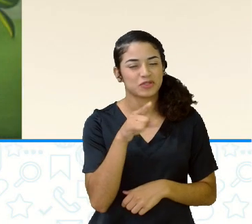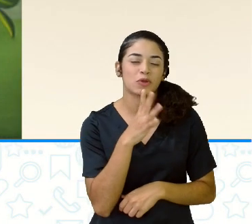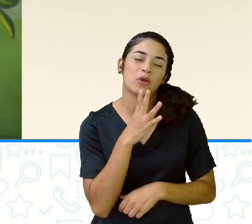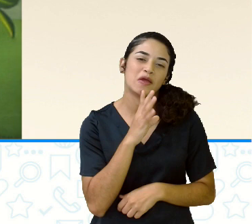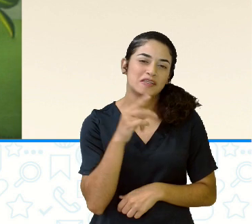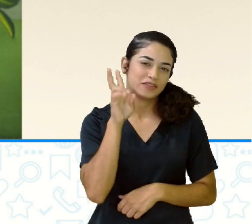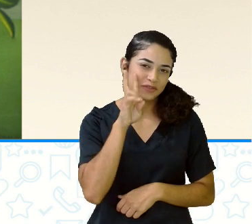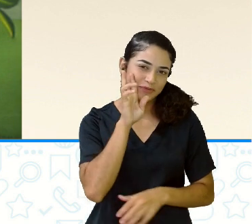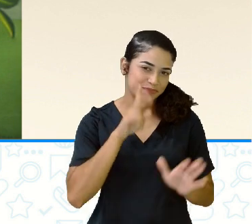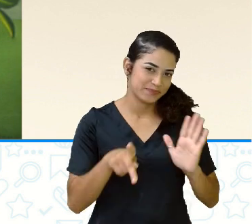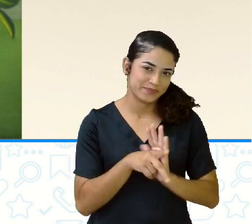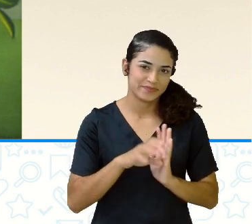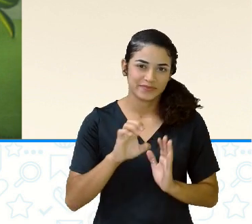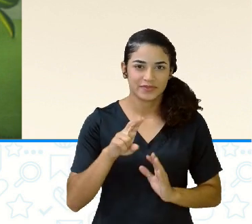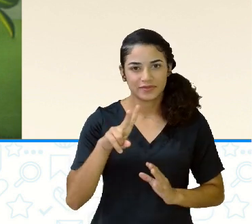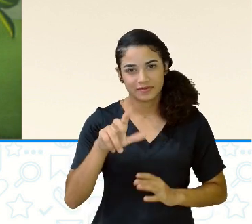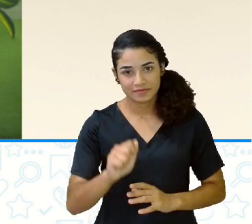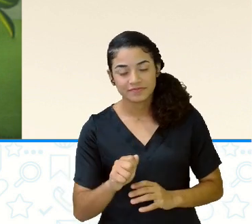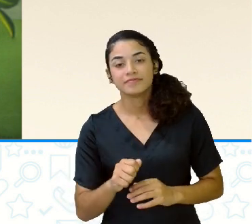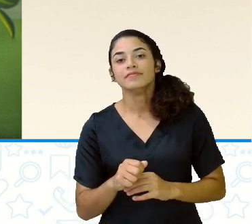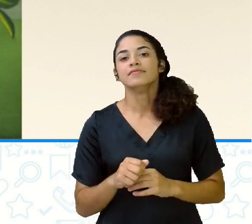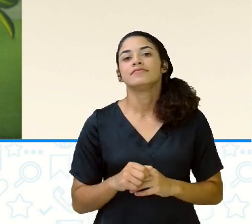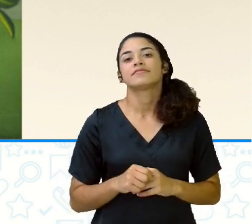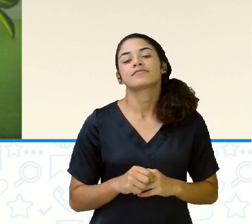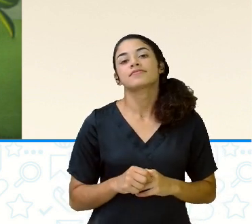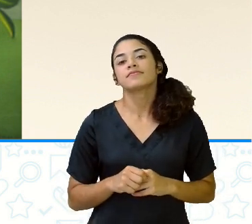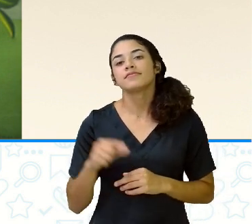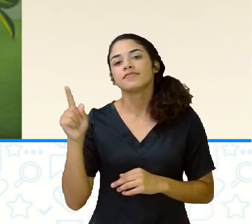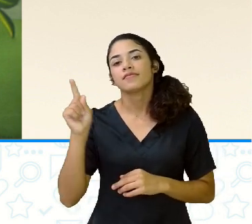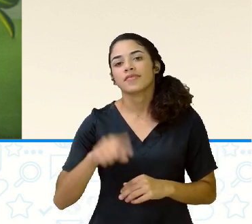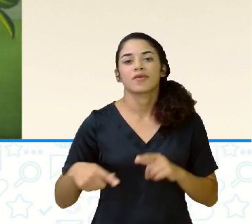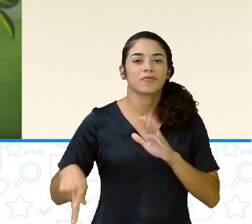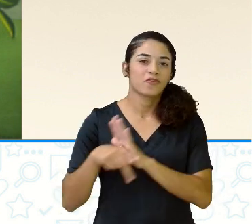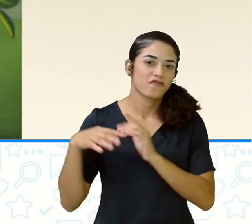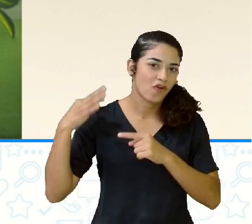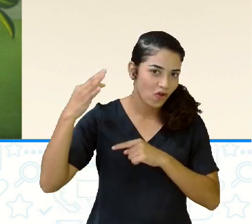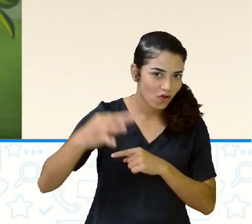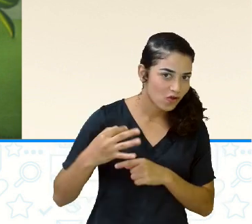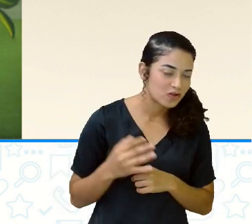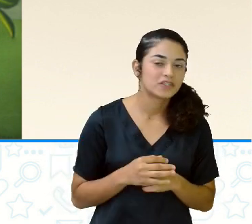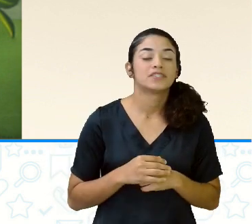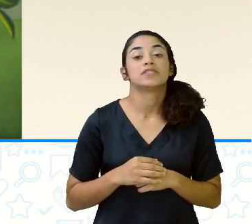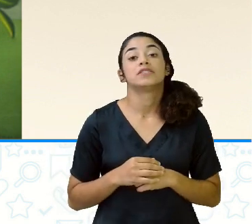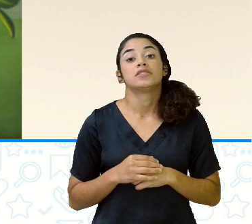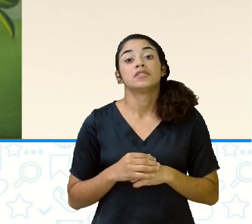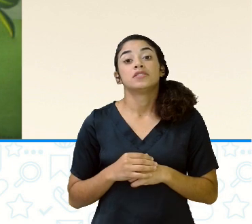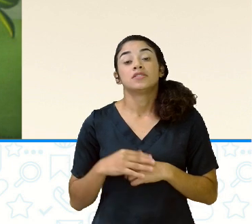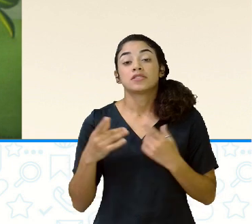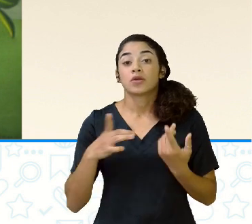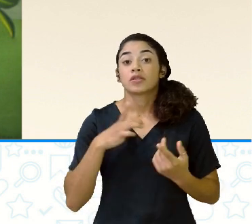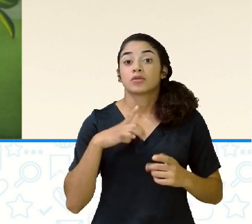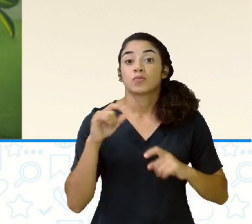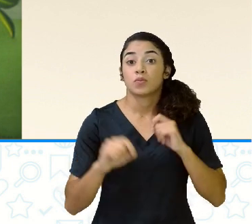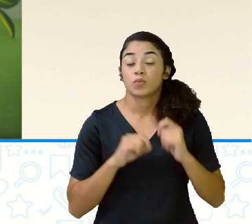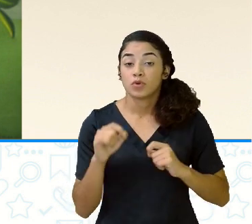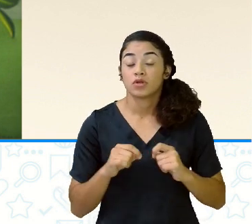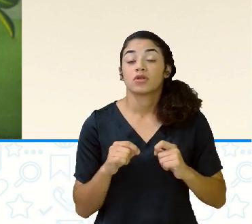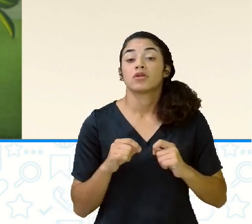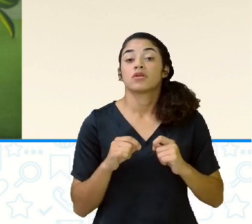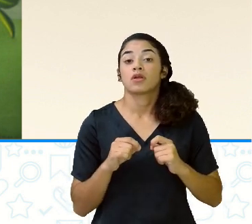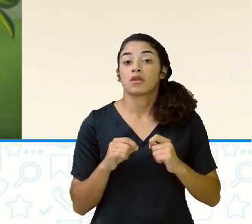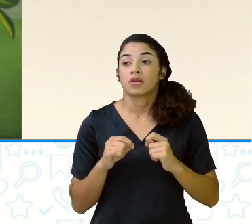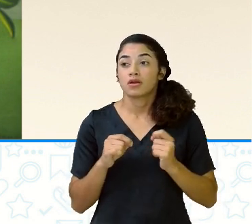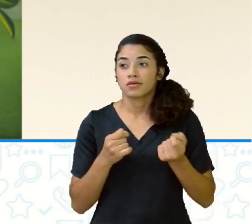história da Cuca, né? A Cuca, das manifestações folclóricas. Então, ela fez essa caracterização aqui,